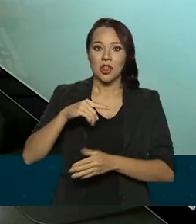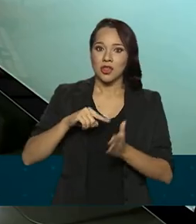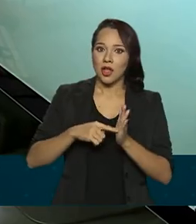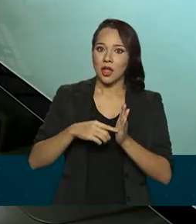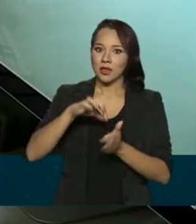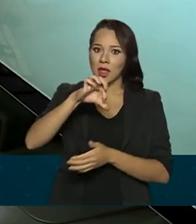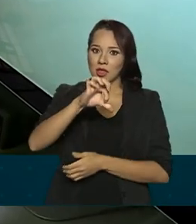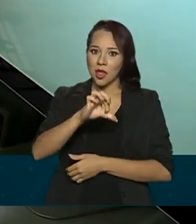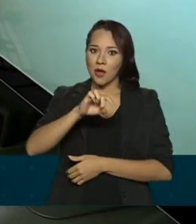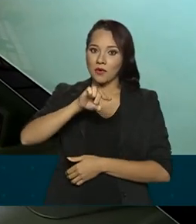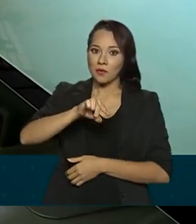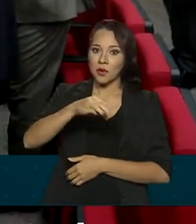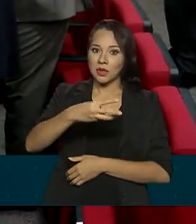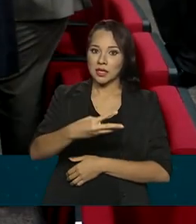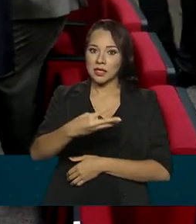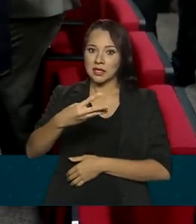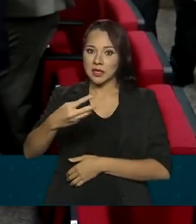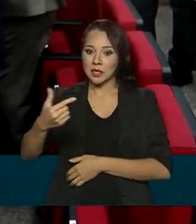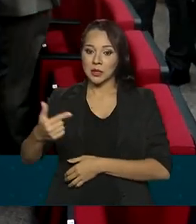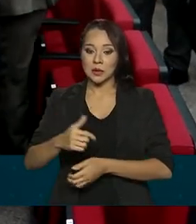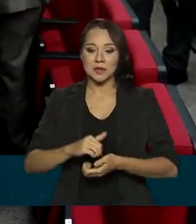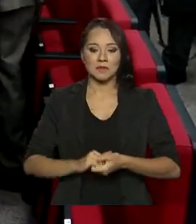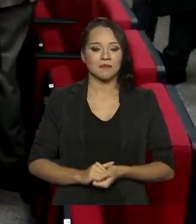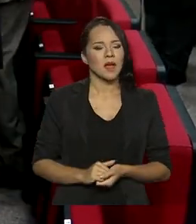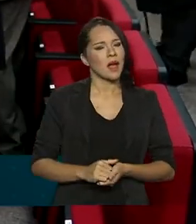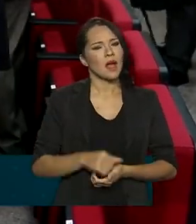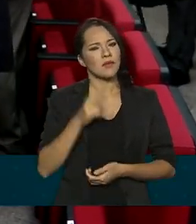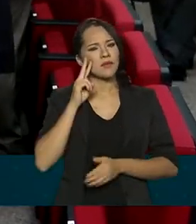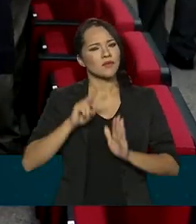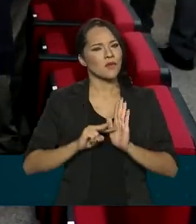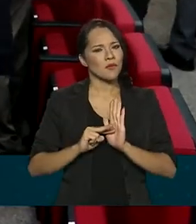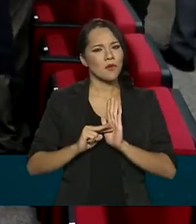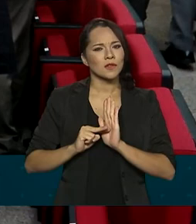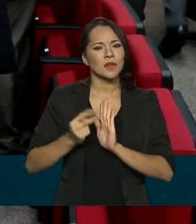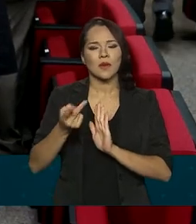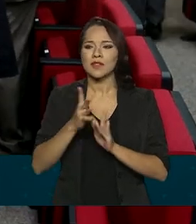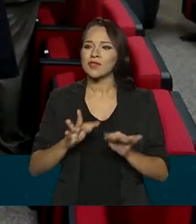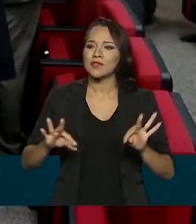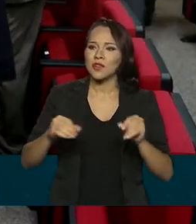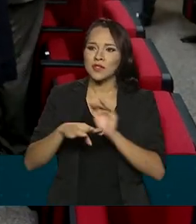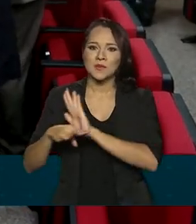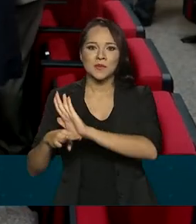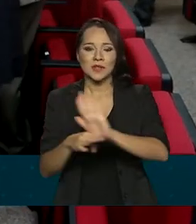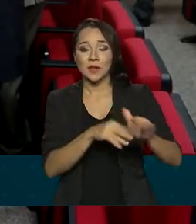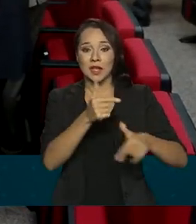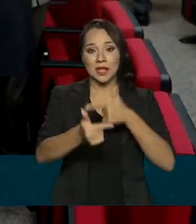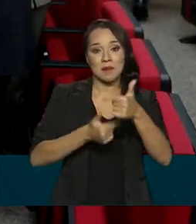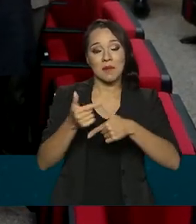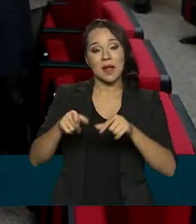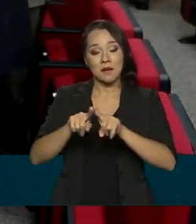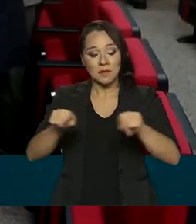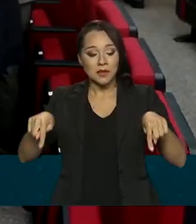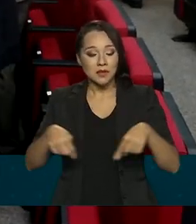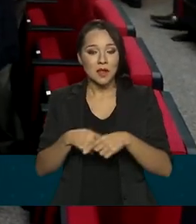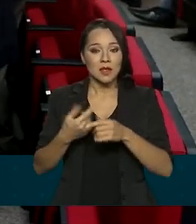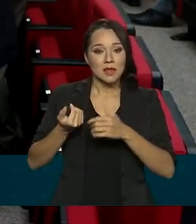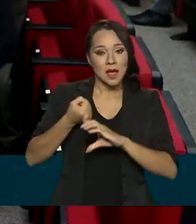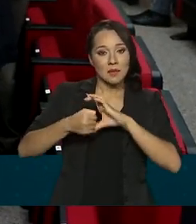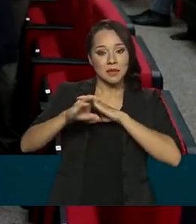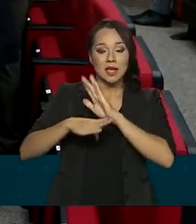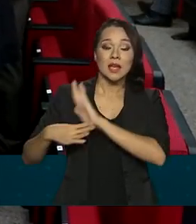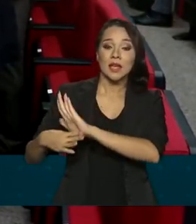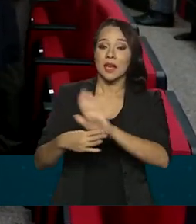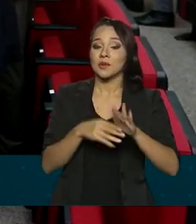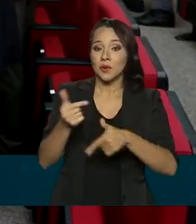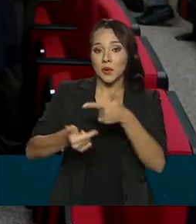9.3 332 vezes que um reflexo da contribuição de todos os colaboradores que eles têm né descer que contribuí